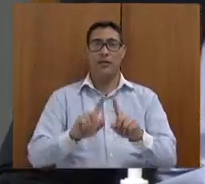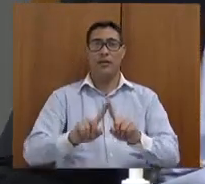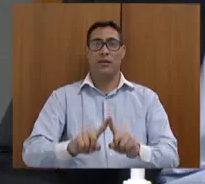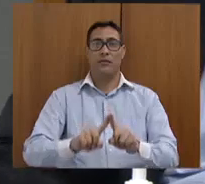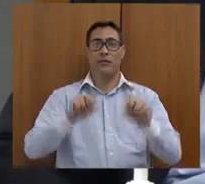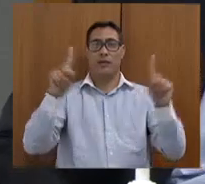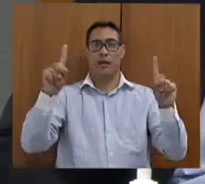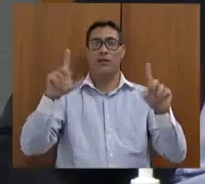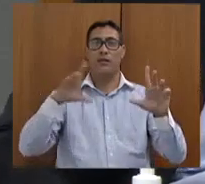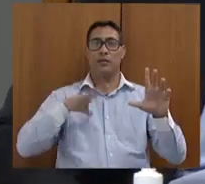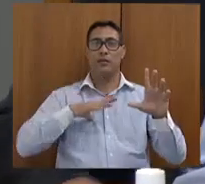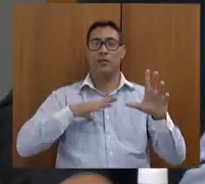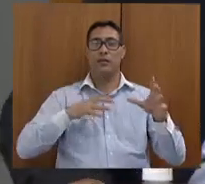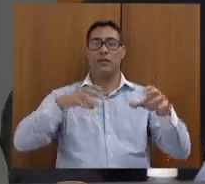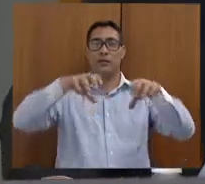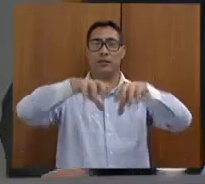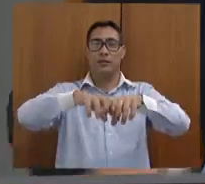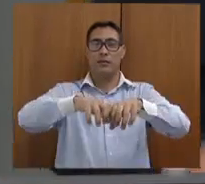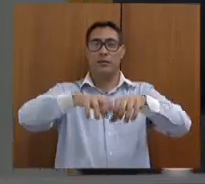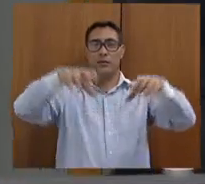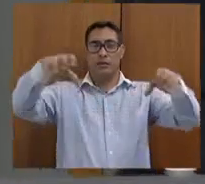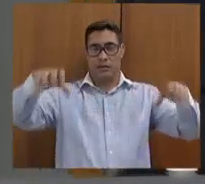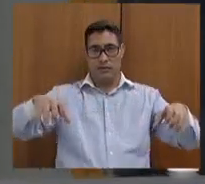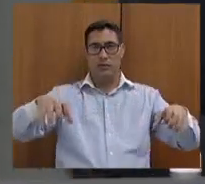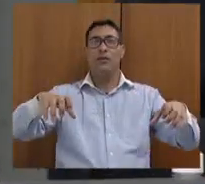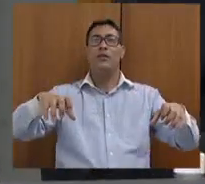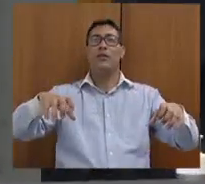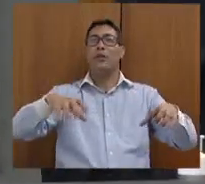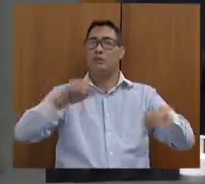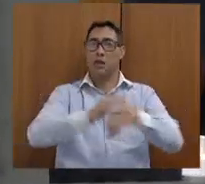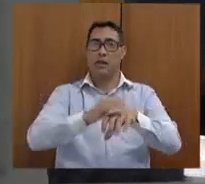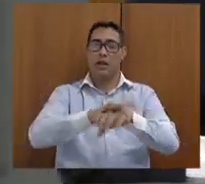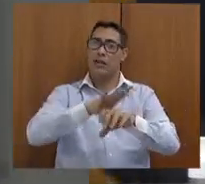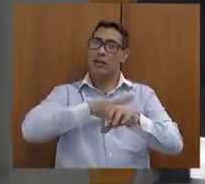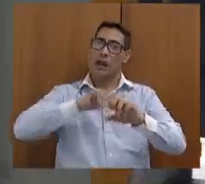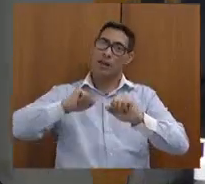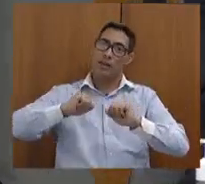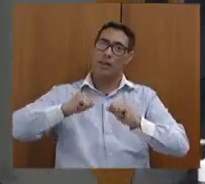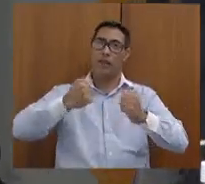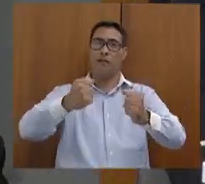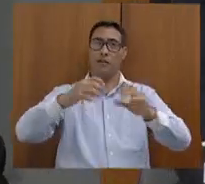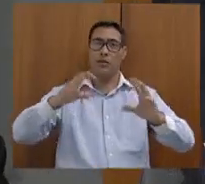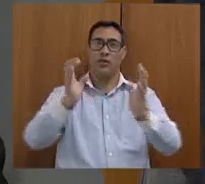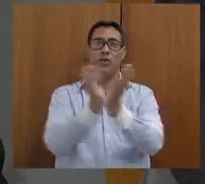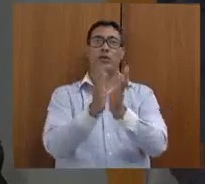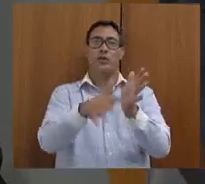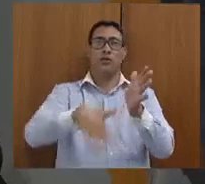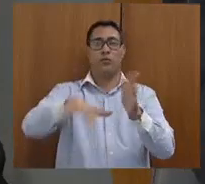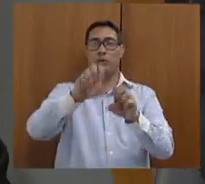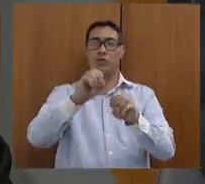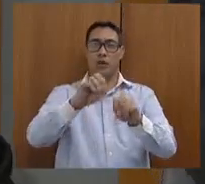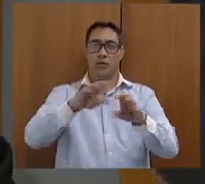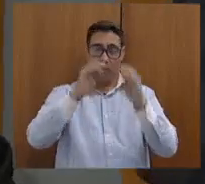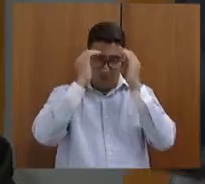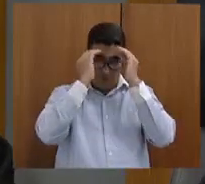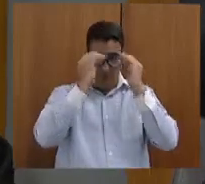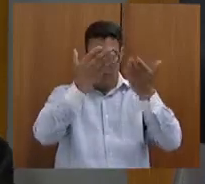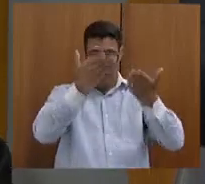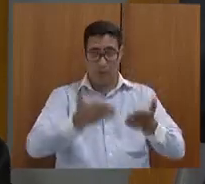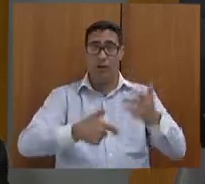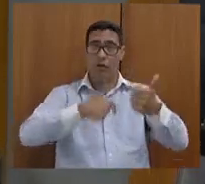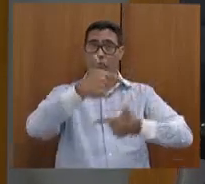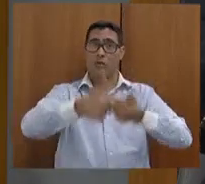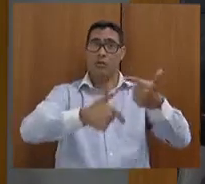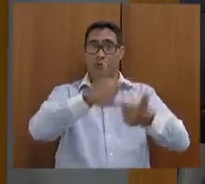estar em Campos às vezes distintos tem sido uma defensora aqui da classe de educação o meu respeito ao trabalho viu deputada